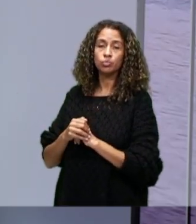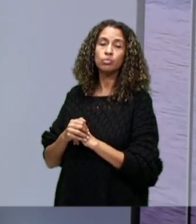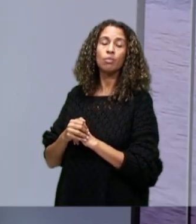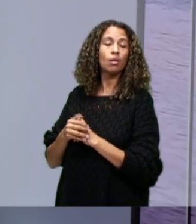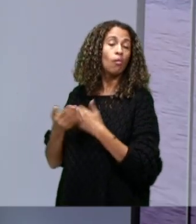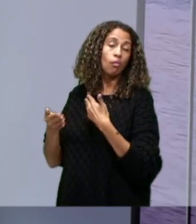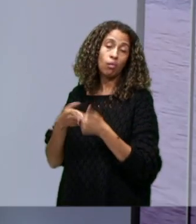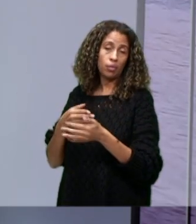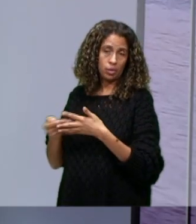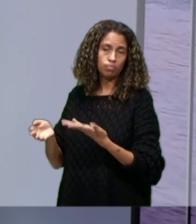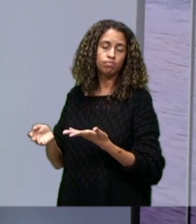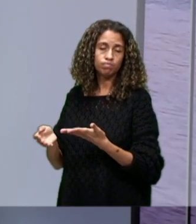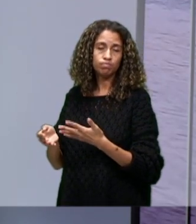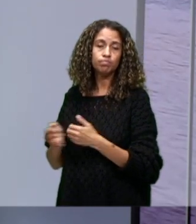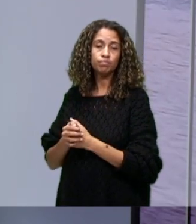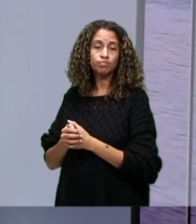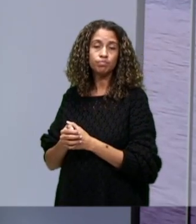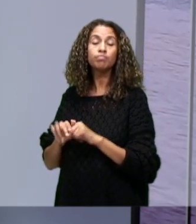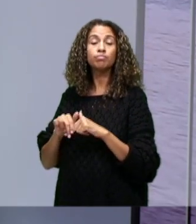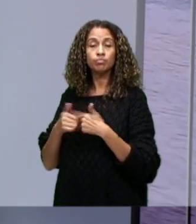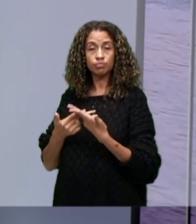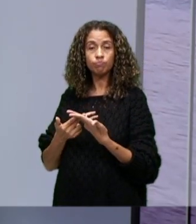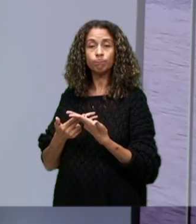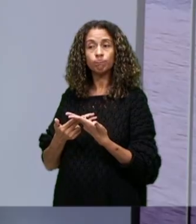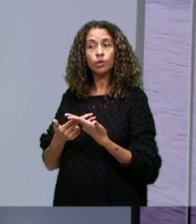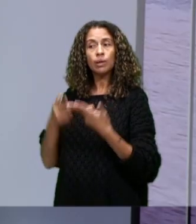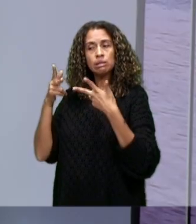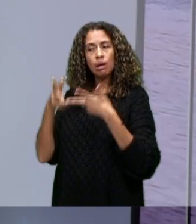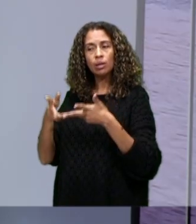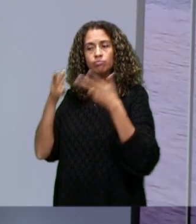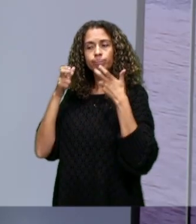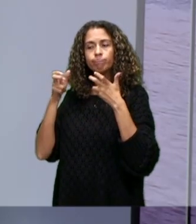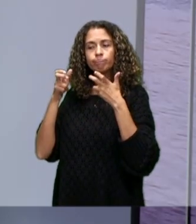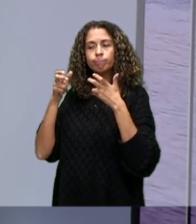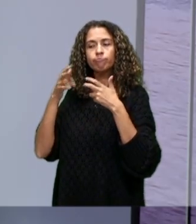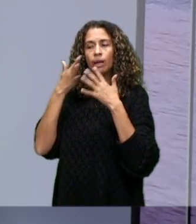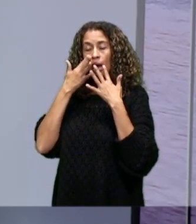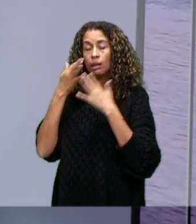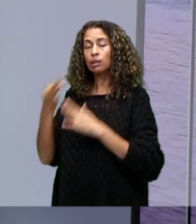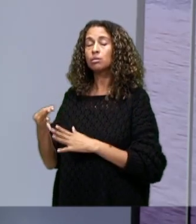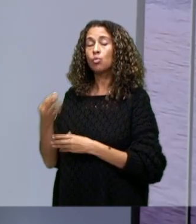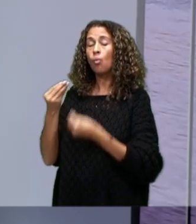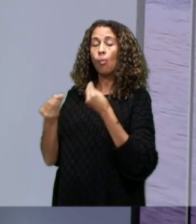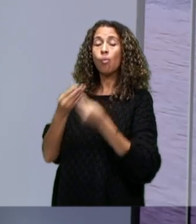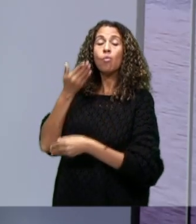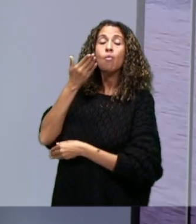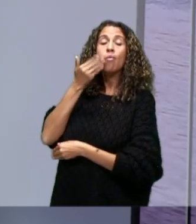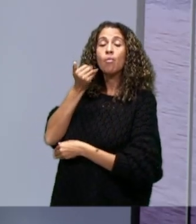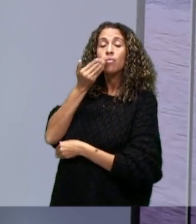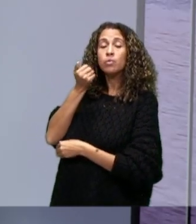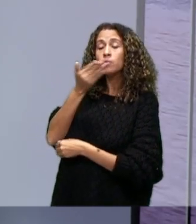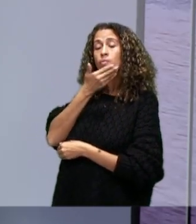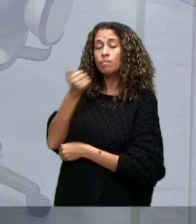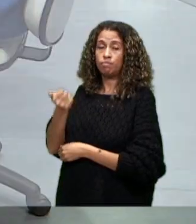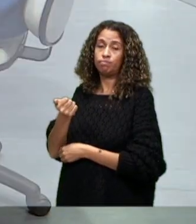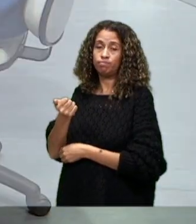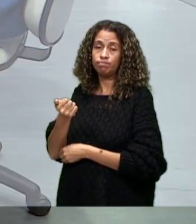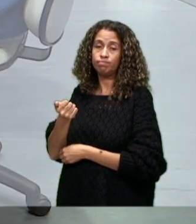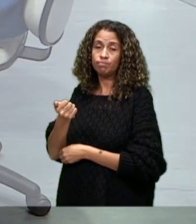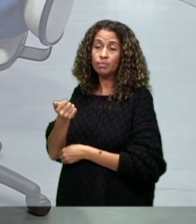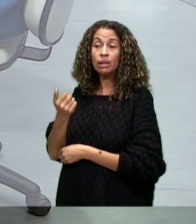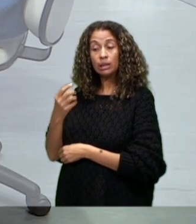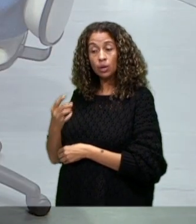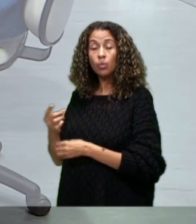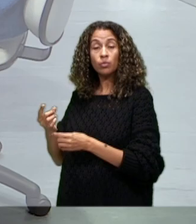for. Então, esse olhar, assim, de como que a gente pode consumir melhor e aí sobra até, inclusive, mais